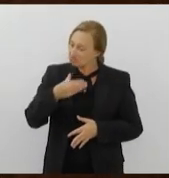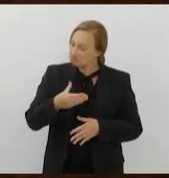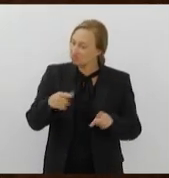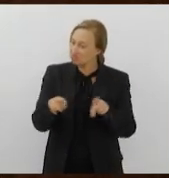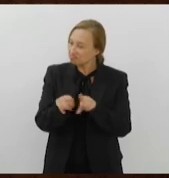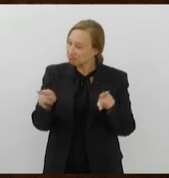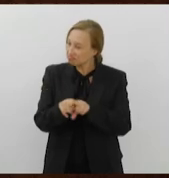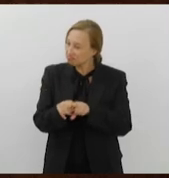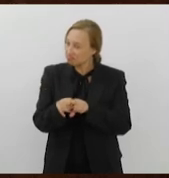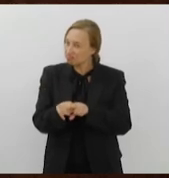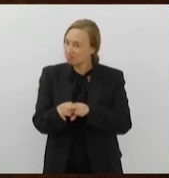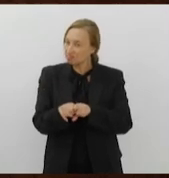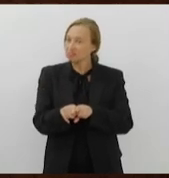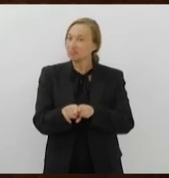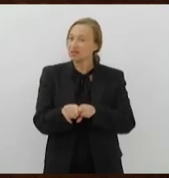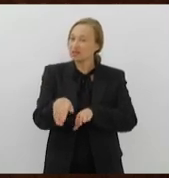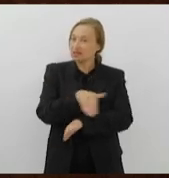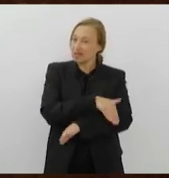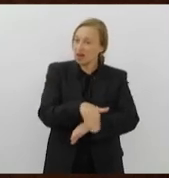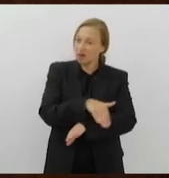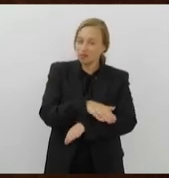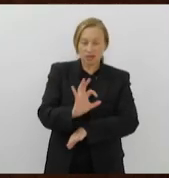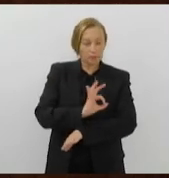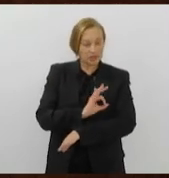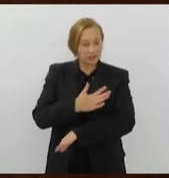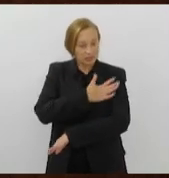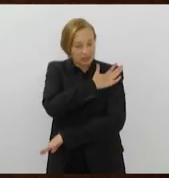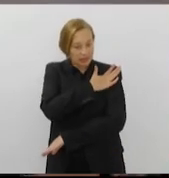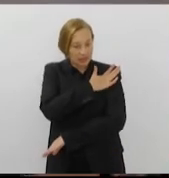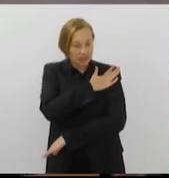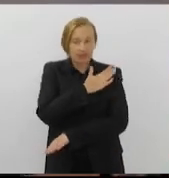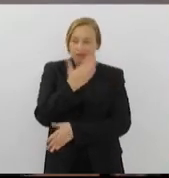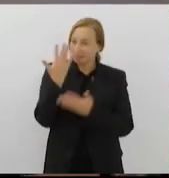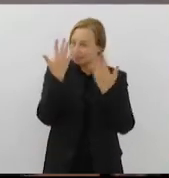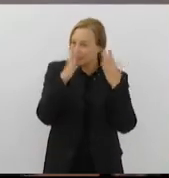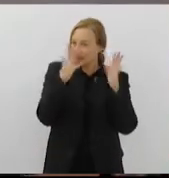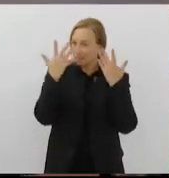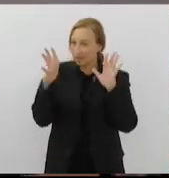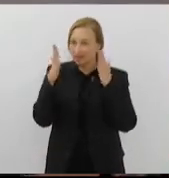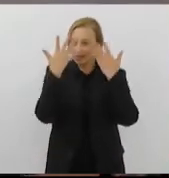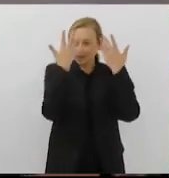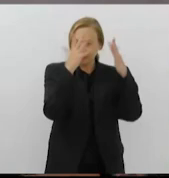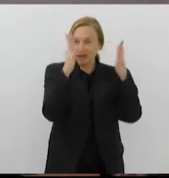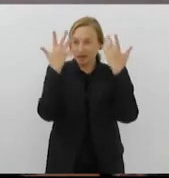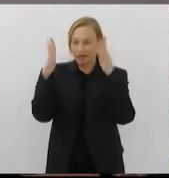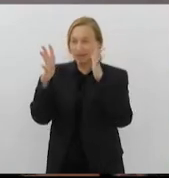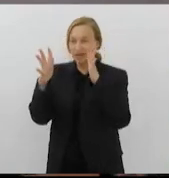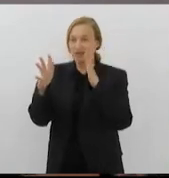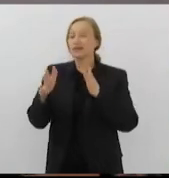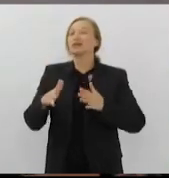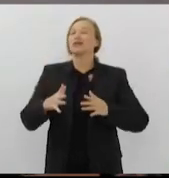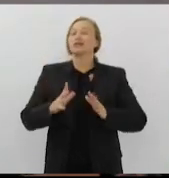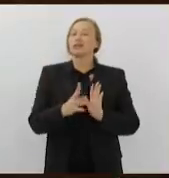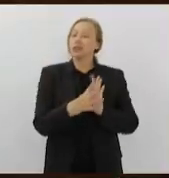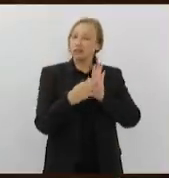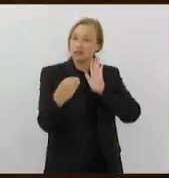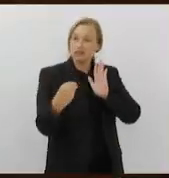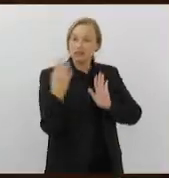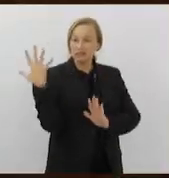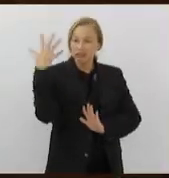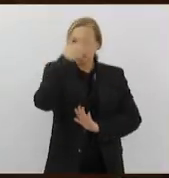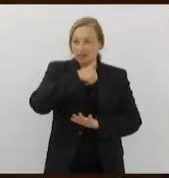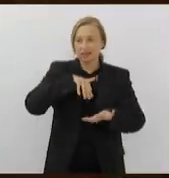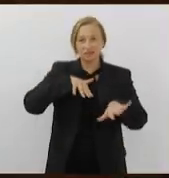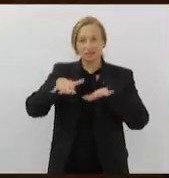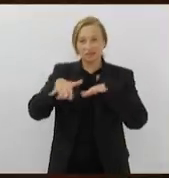para estarem nas trincheiras da Polícia Militar. Parabéns, e parabéns mesmo, que sirva de exemplo essa linda